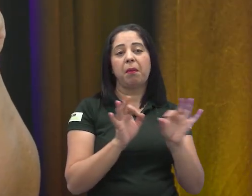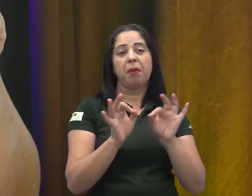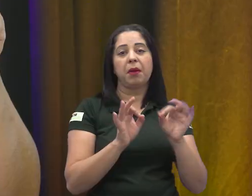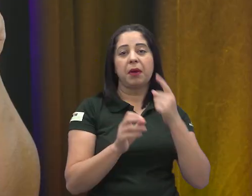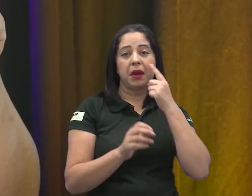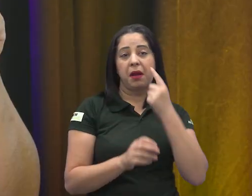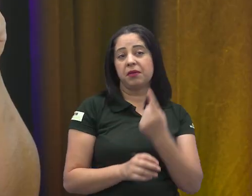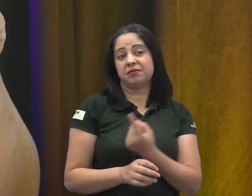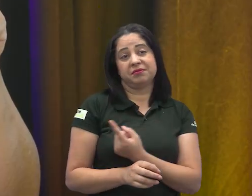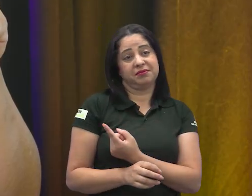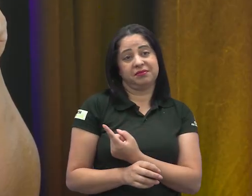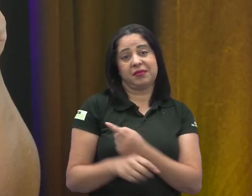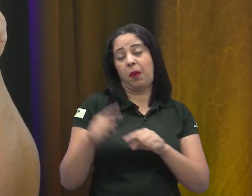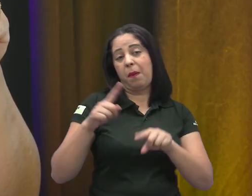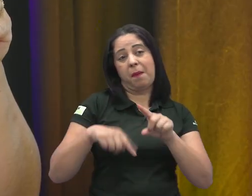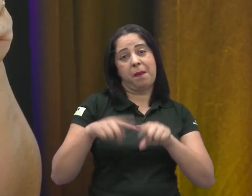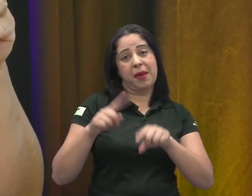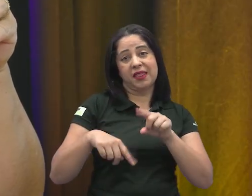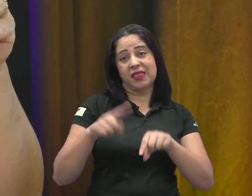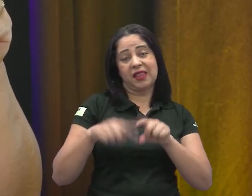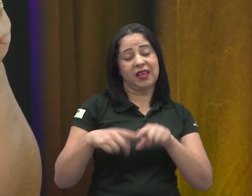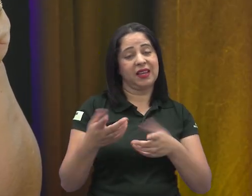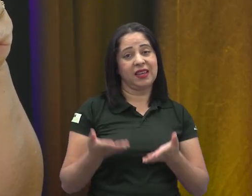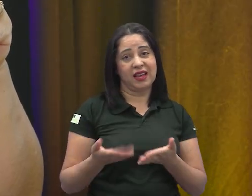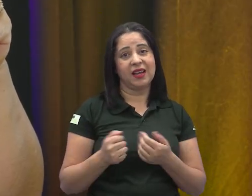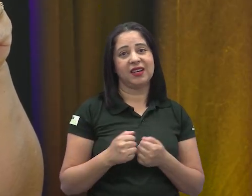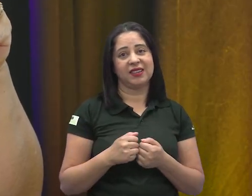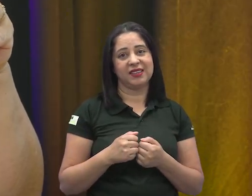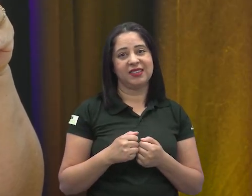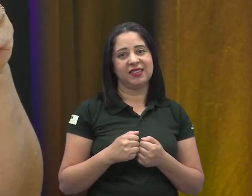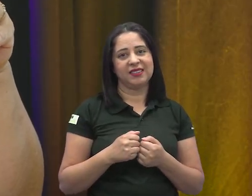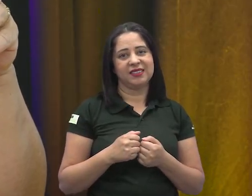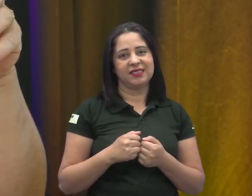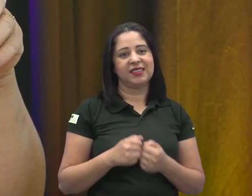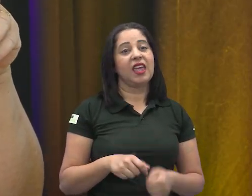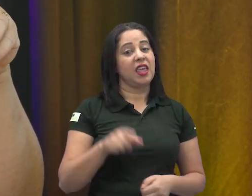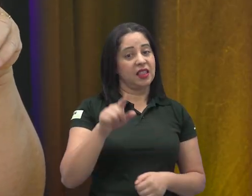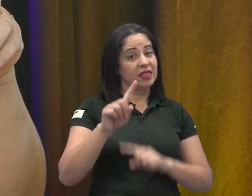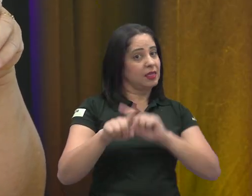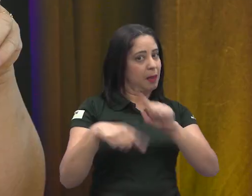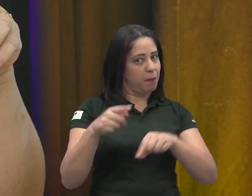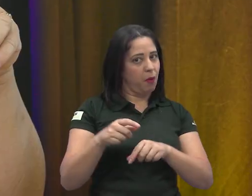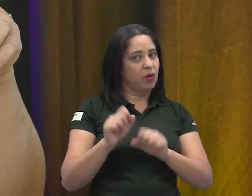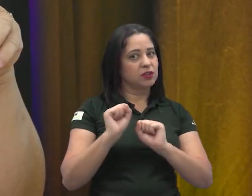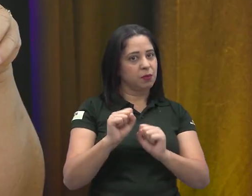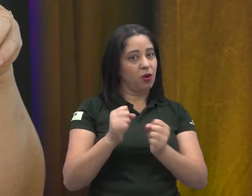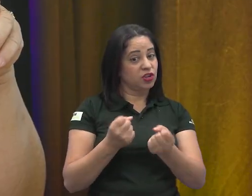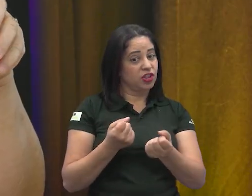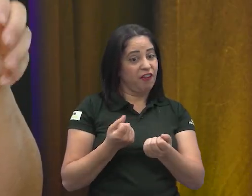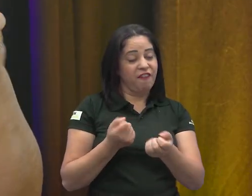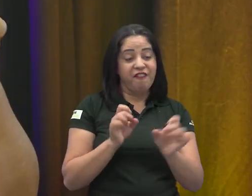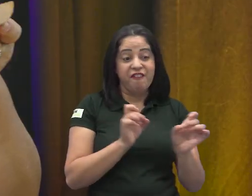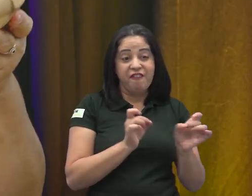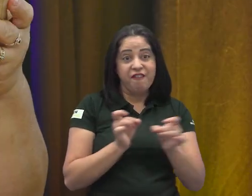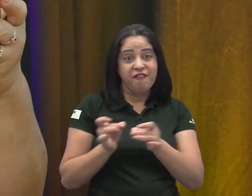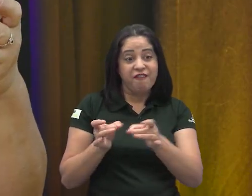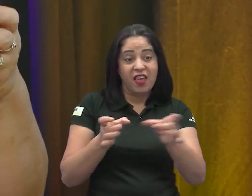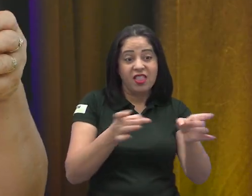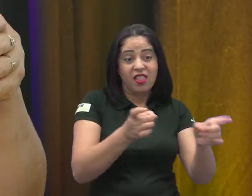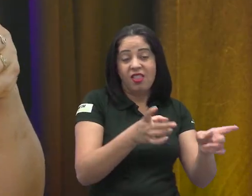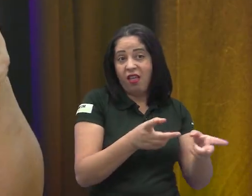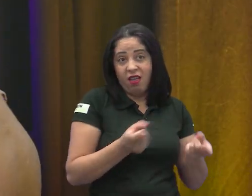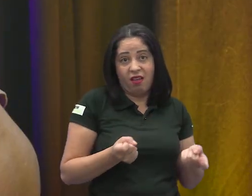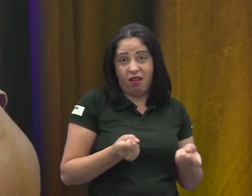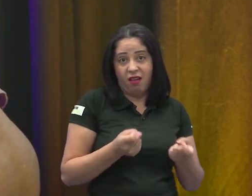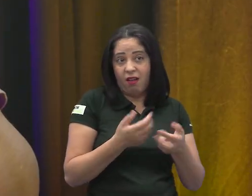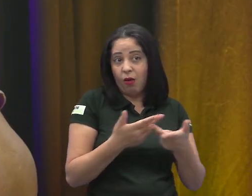ferramenta de trabalho e a partir dela você pode pelo menos salvar o seu pão de cada dia, né? Então eu acho que